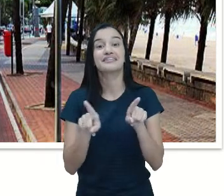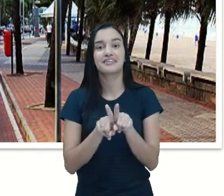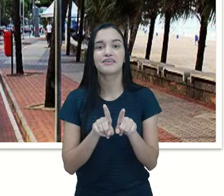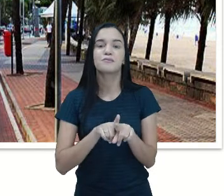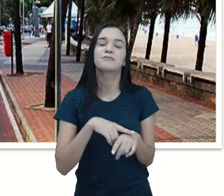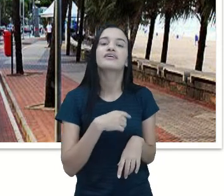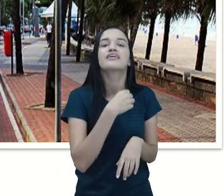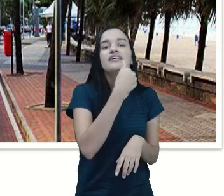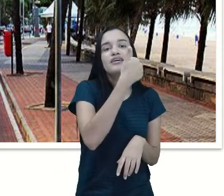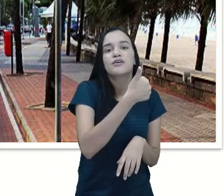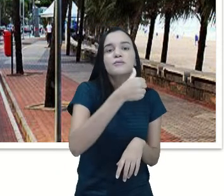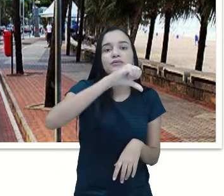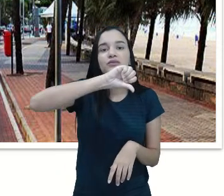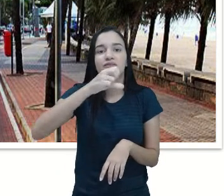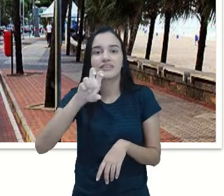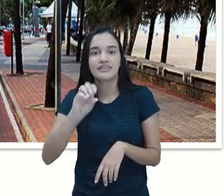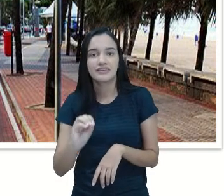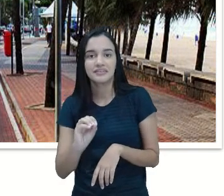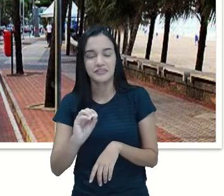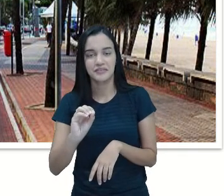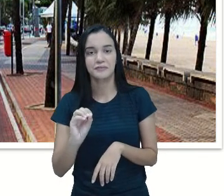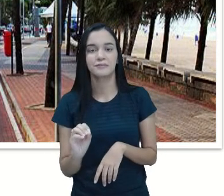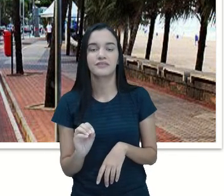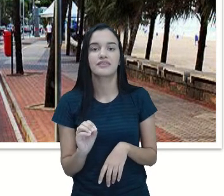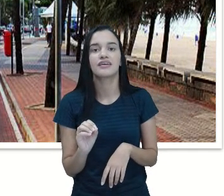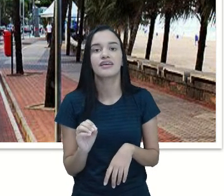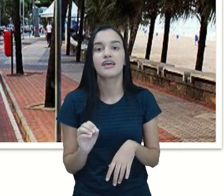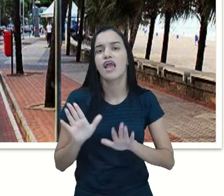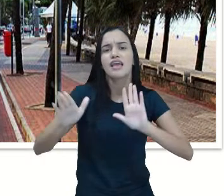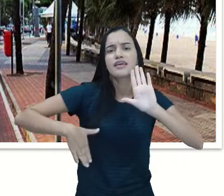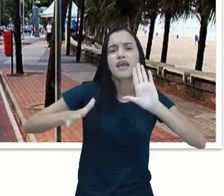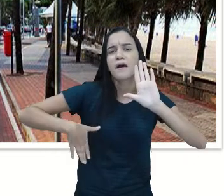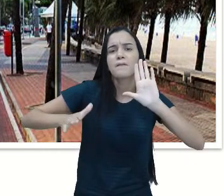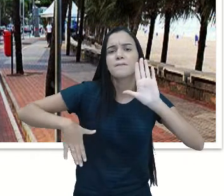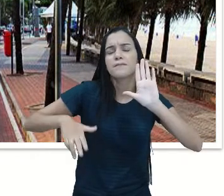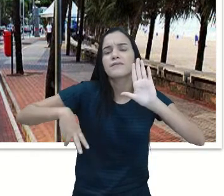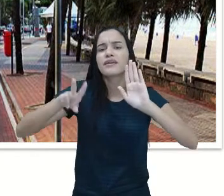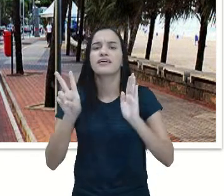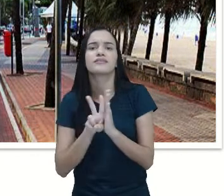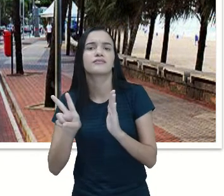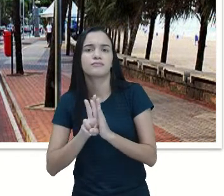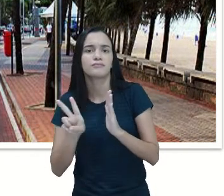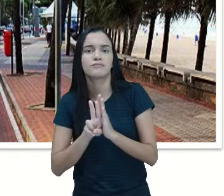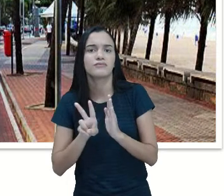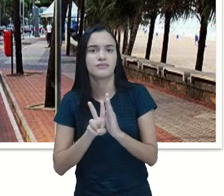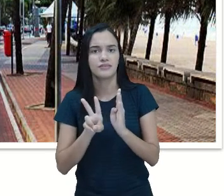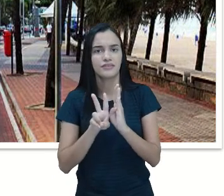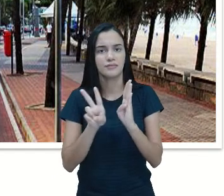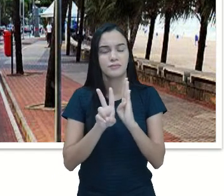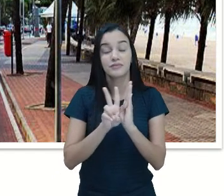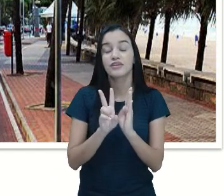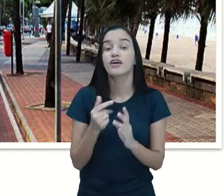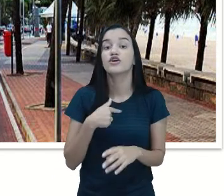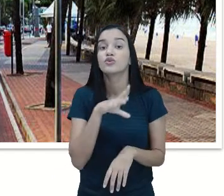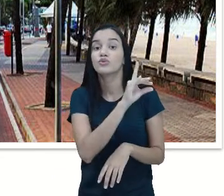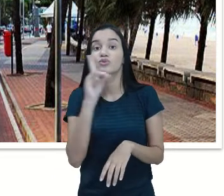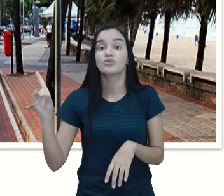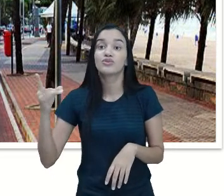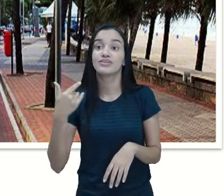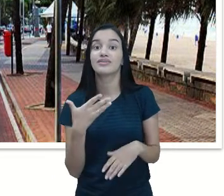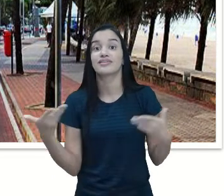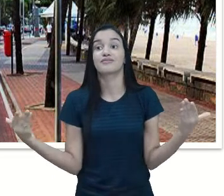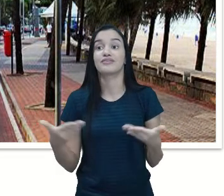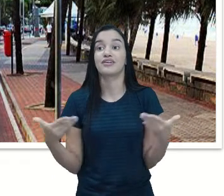de 1950, e a Praia de Boa Viagem nos dias atuais. Então, vê quanta diferença,